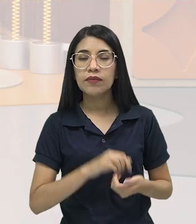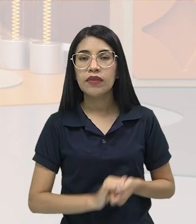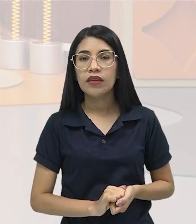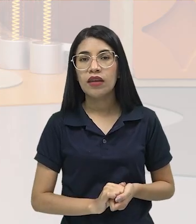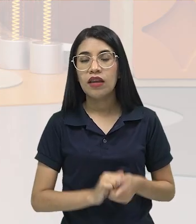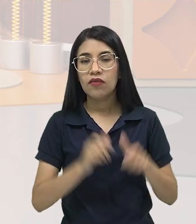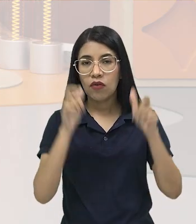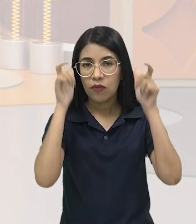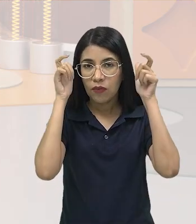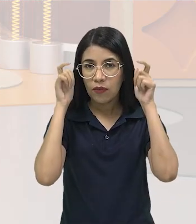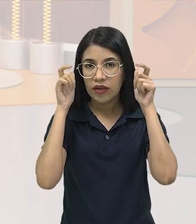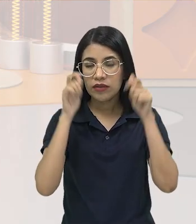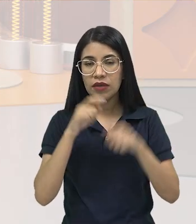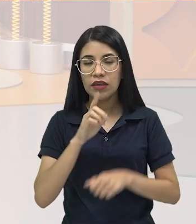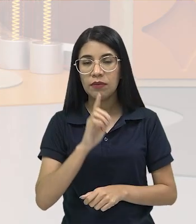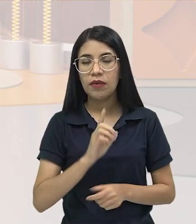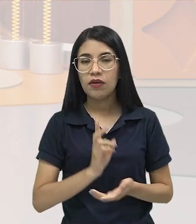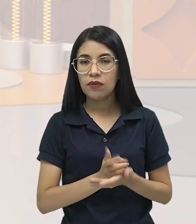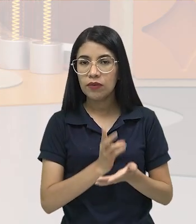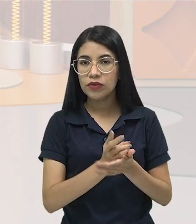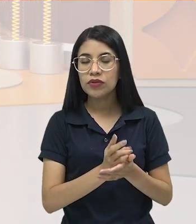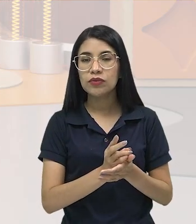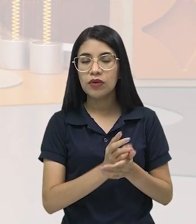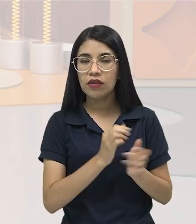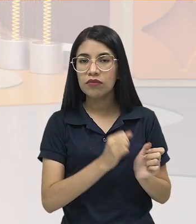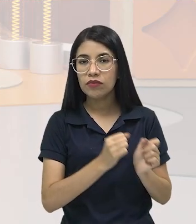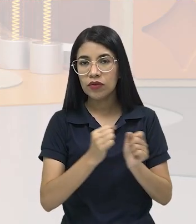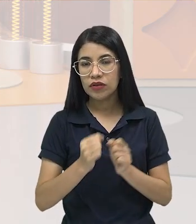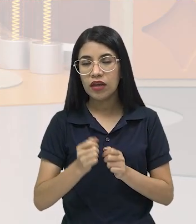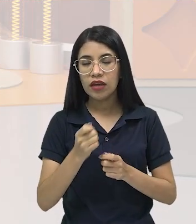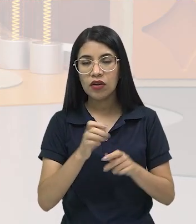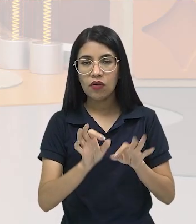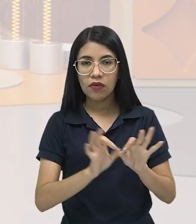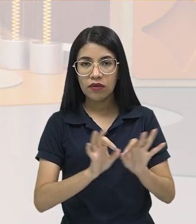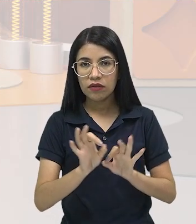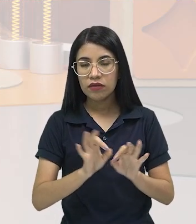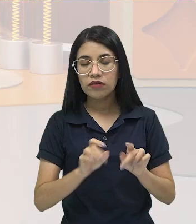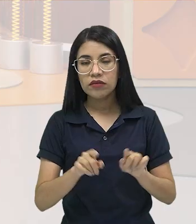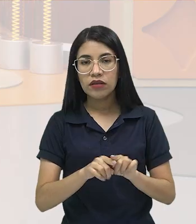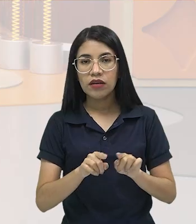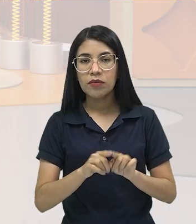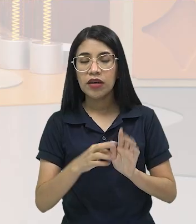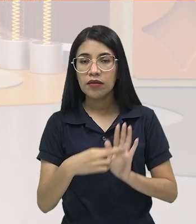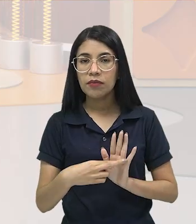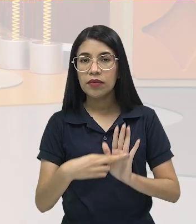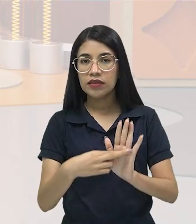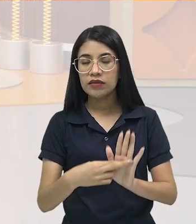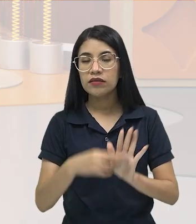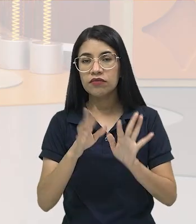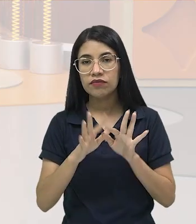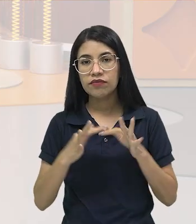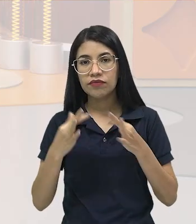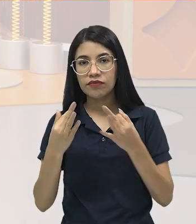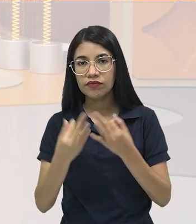príncipe regente para continuar o processo administrativo em nome de quem? Da família